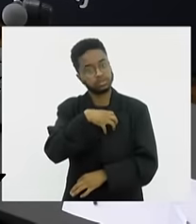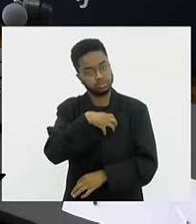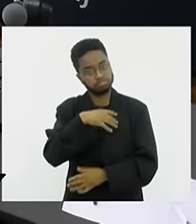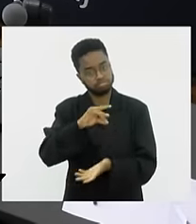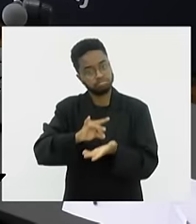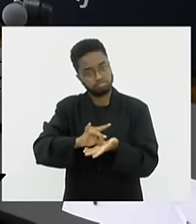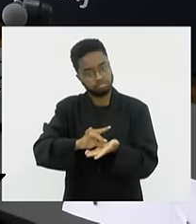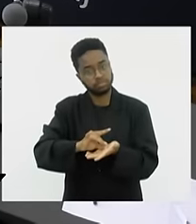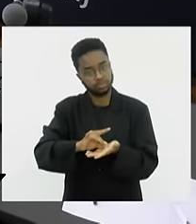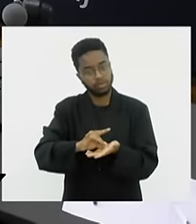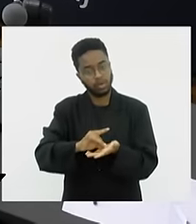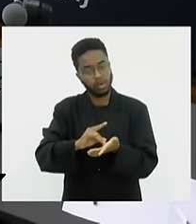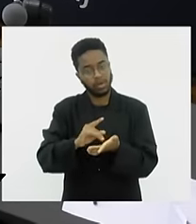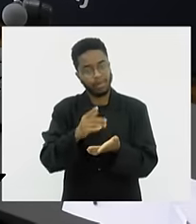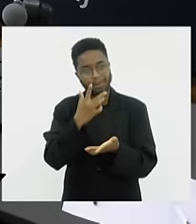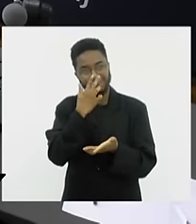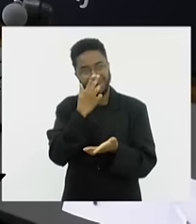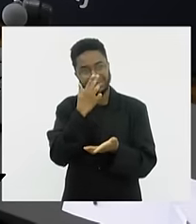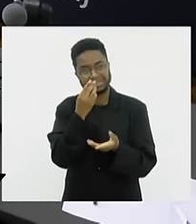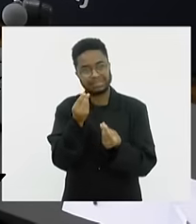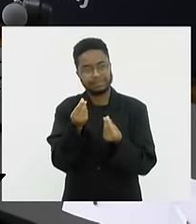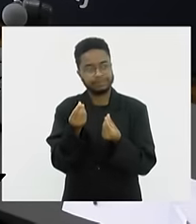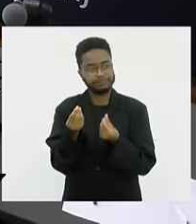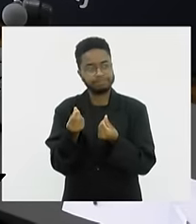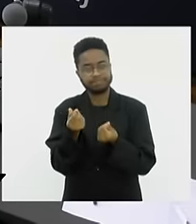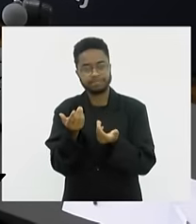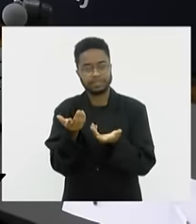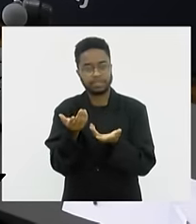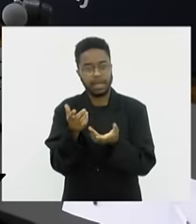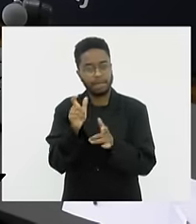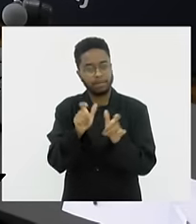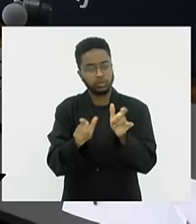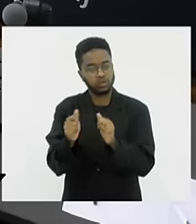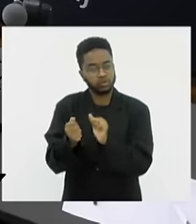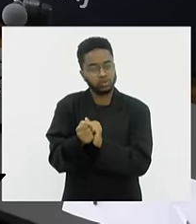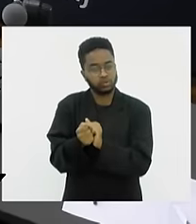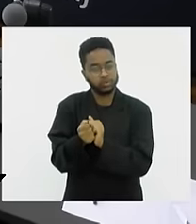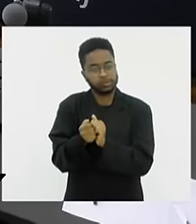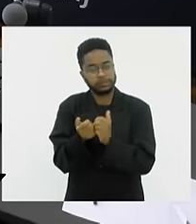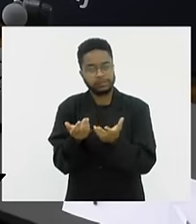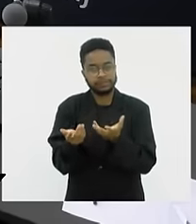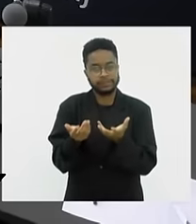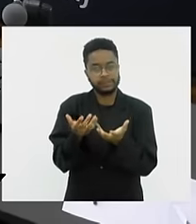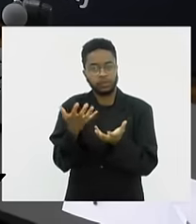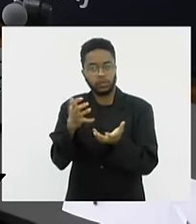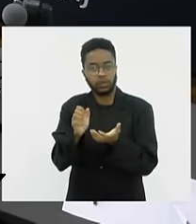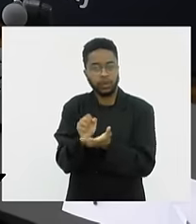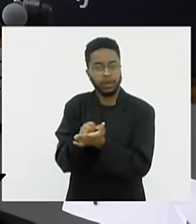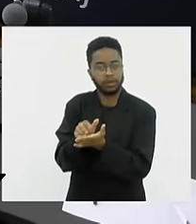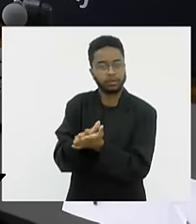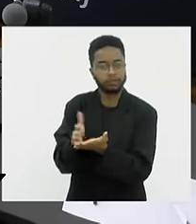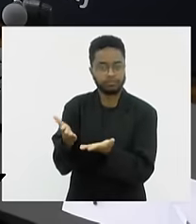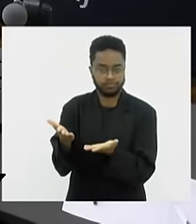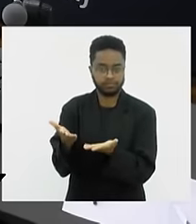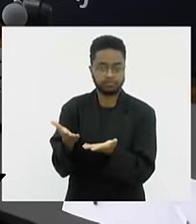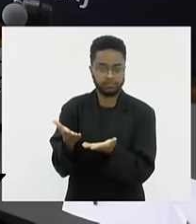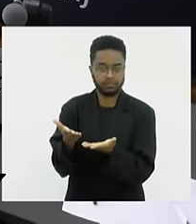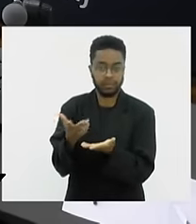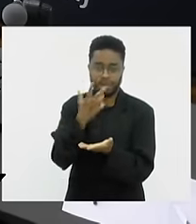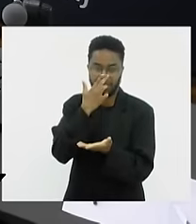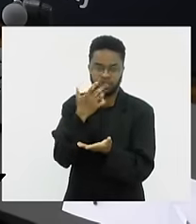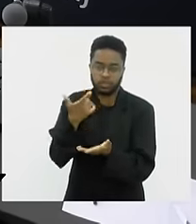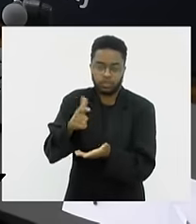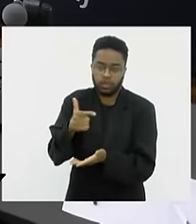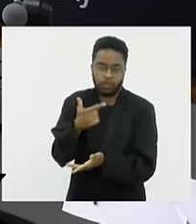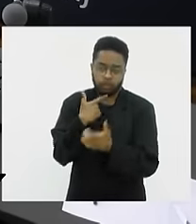sinceridade, assim, uma resistência de quem estava junto conosco. Senti uma resistência, uma má